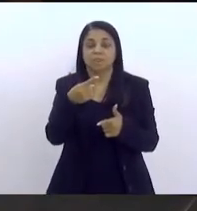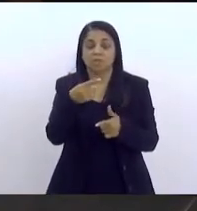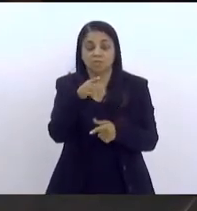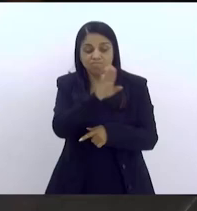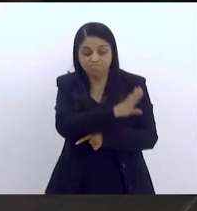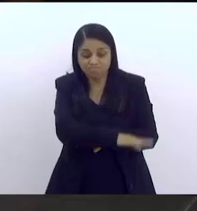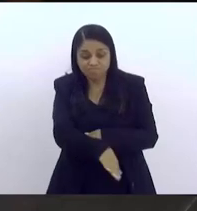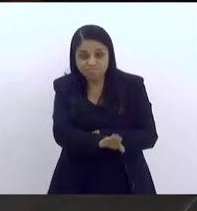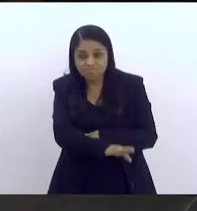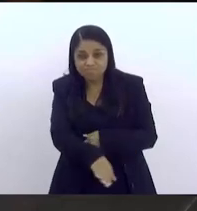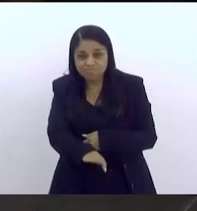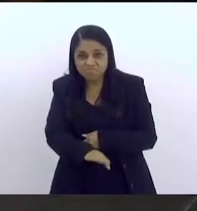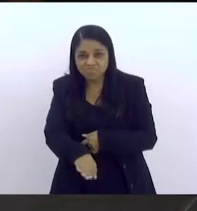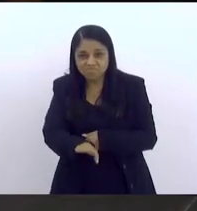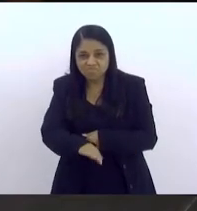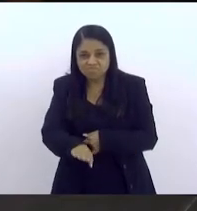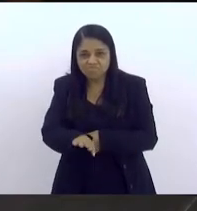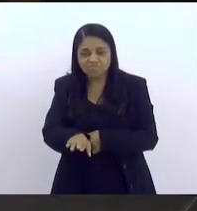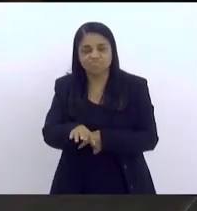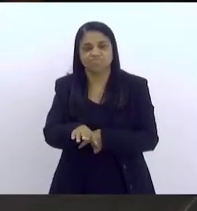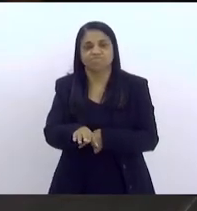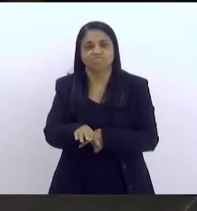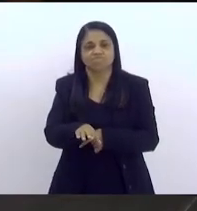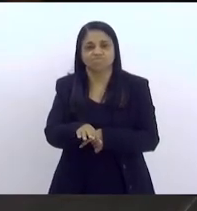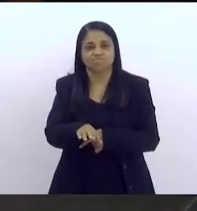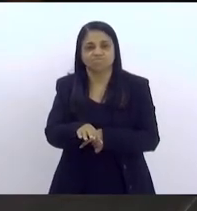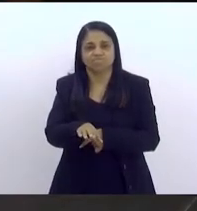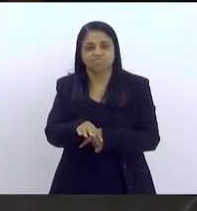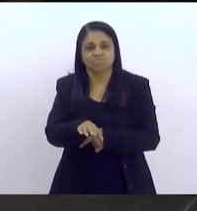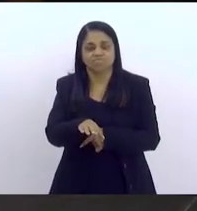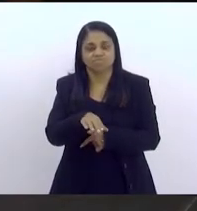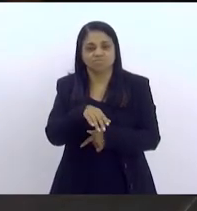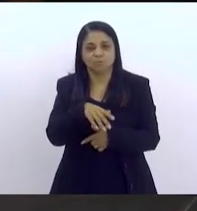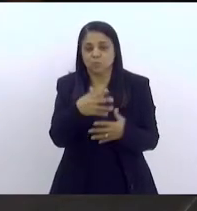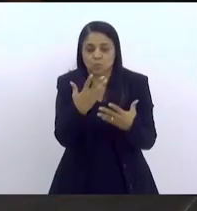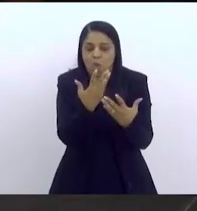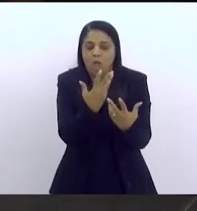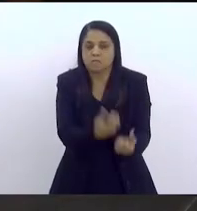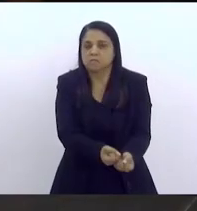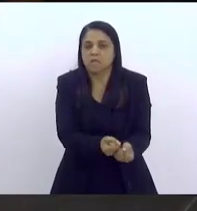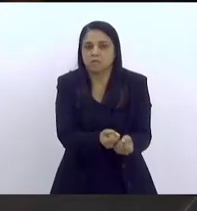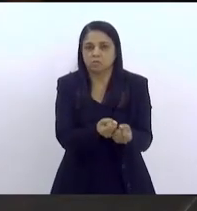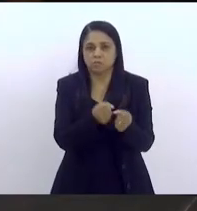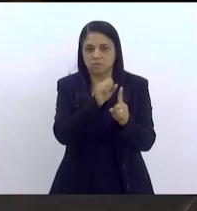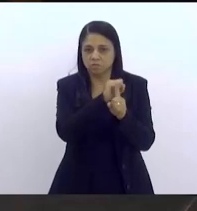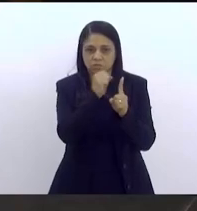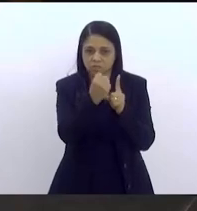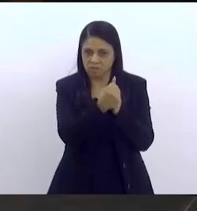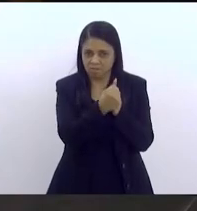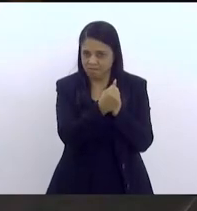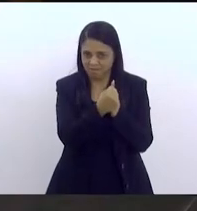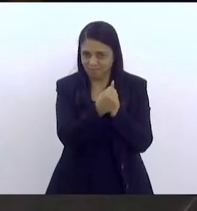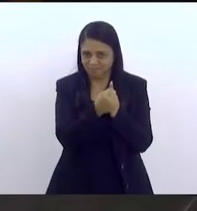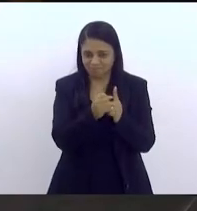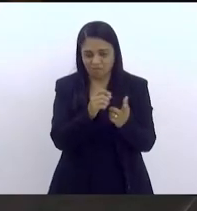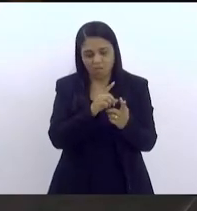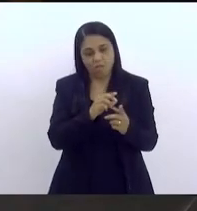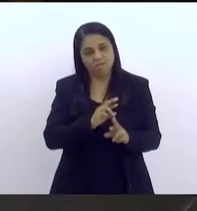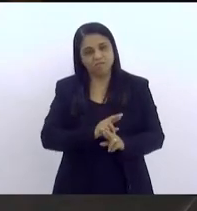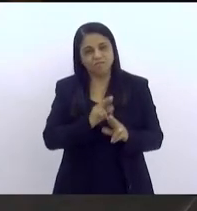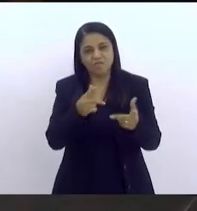infantil tornou-se insuportável na nossa sociedade vivemos tempos de